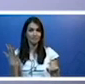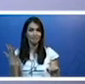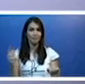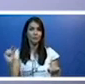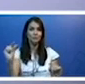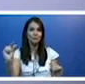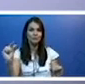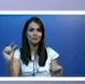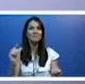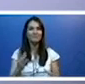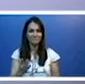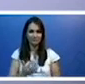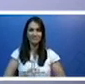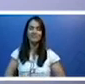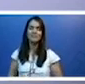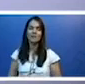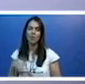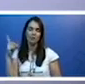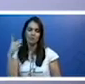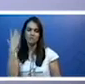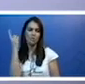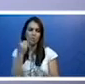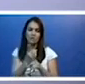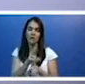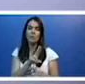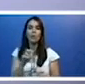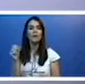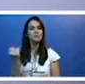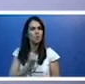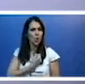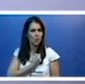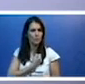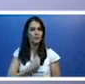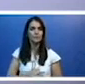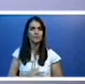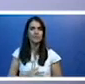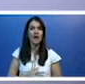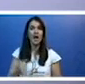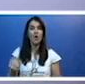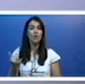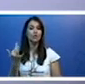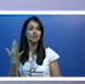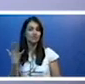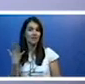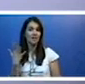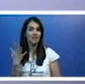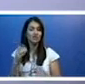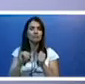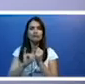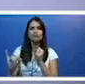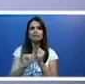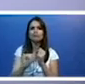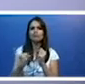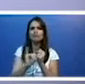que vem o número que a gente tem aqui na fórmula. Então, esse 2 é a quantidade de elétrons que ele vai doar, por isso ele